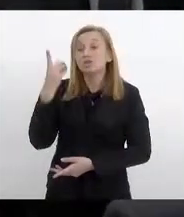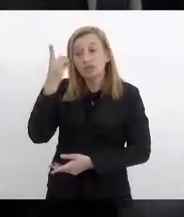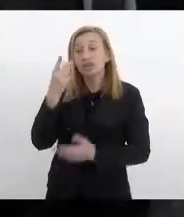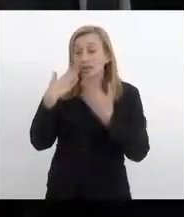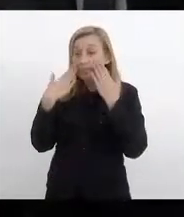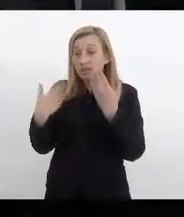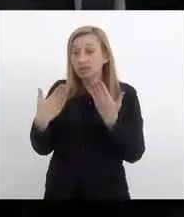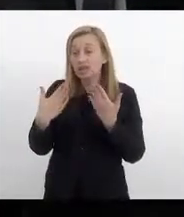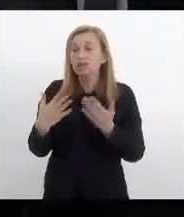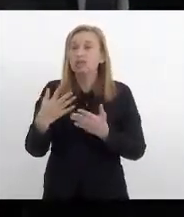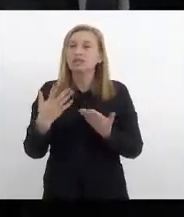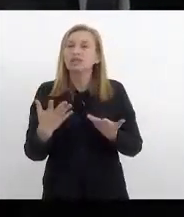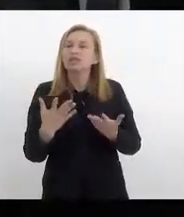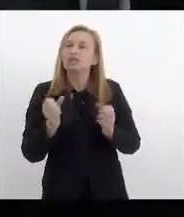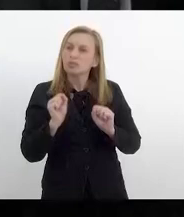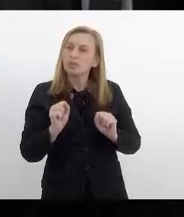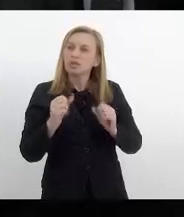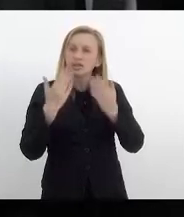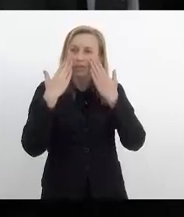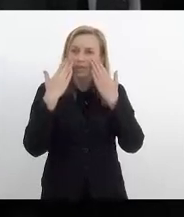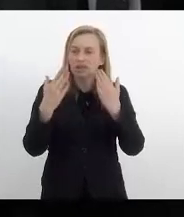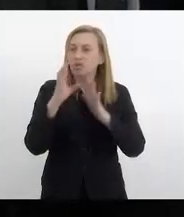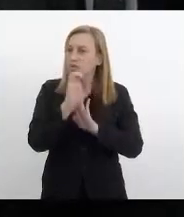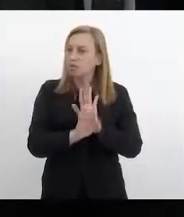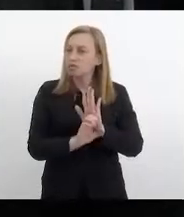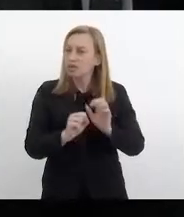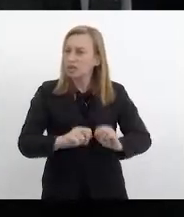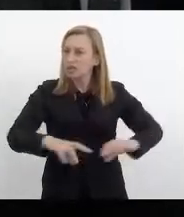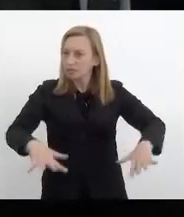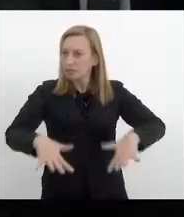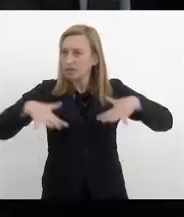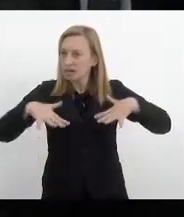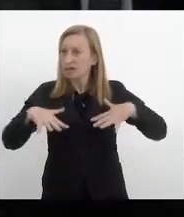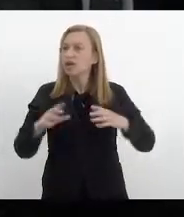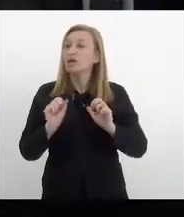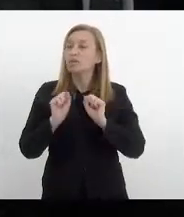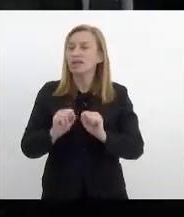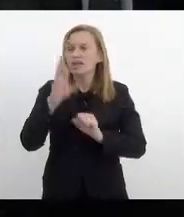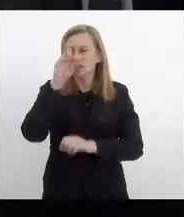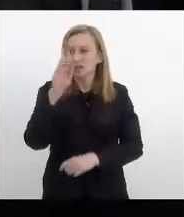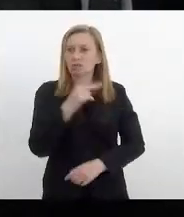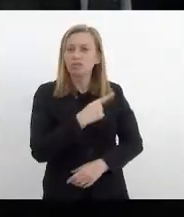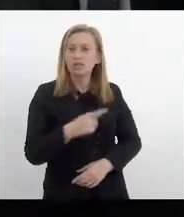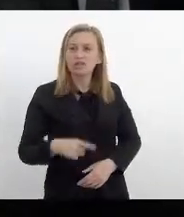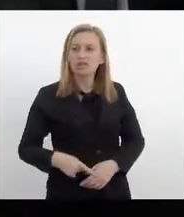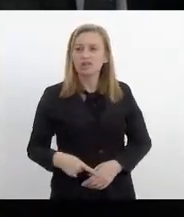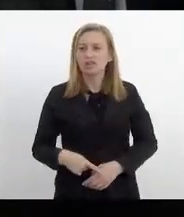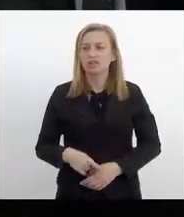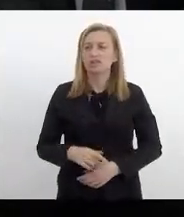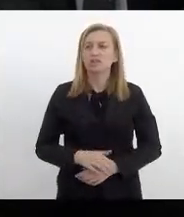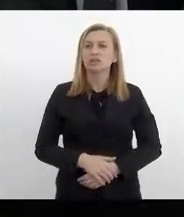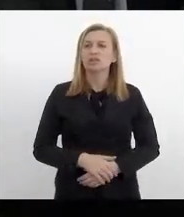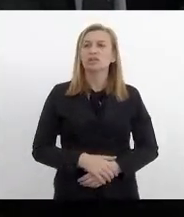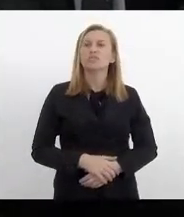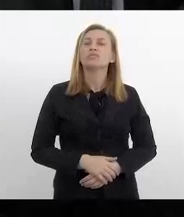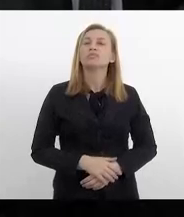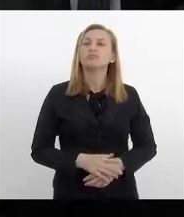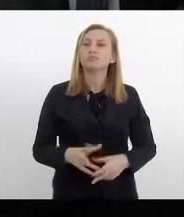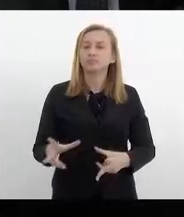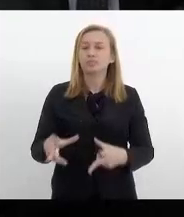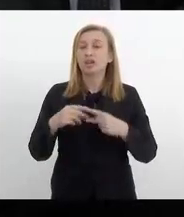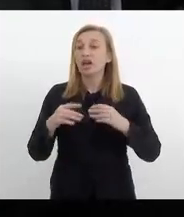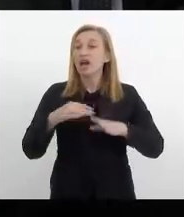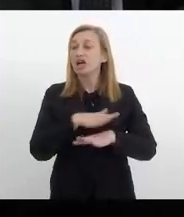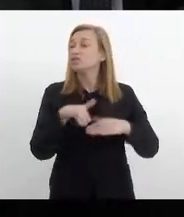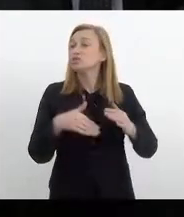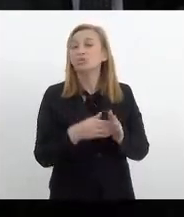nós podemos apresentar como emendas de plenário, para dar, senhor presidente, de forma aglutinativa, o mérito a